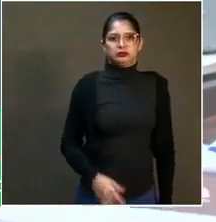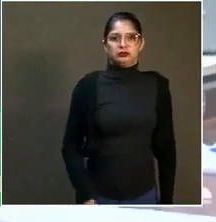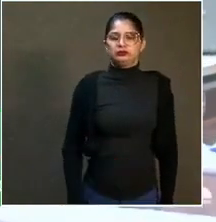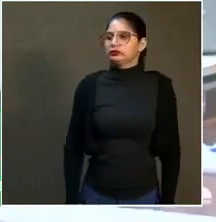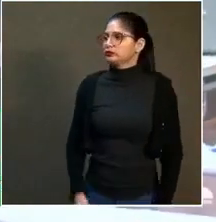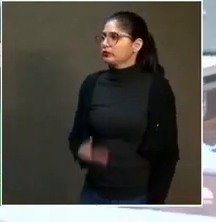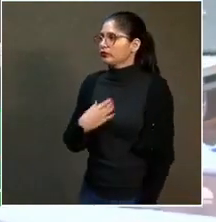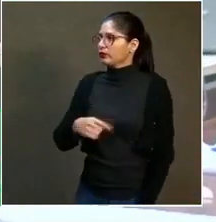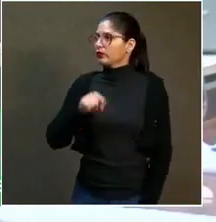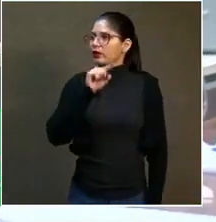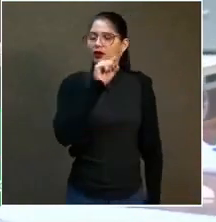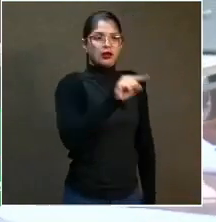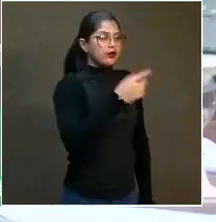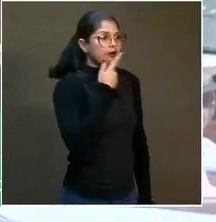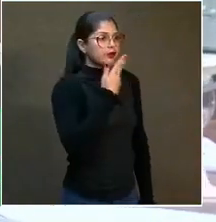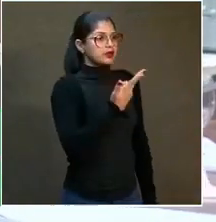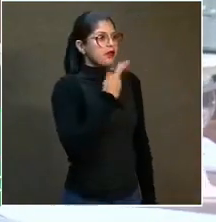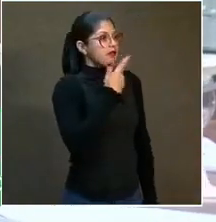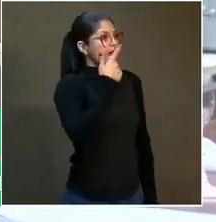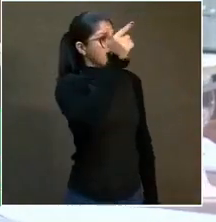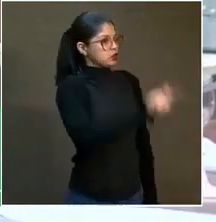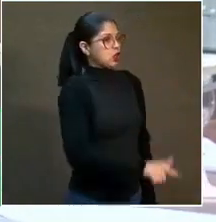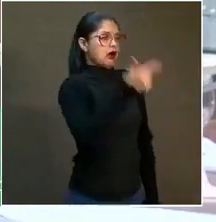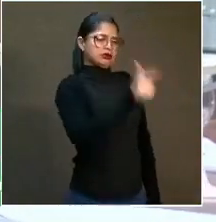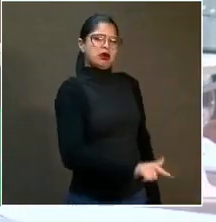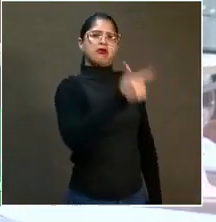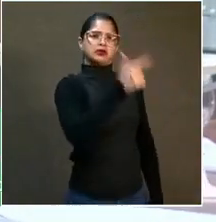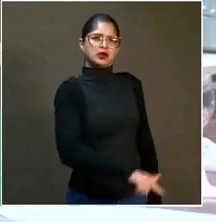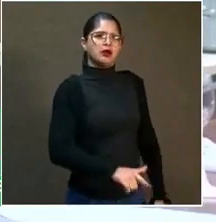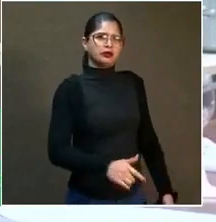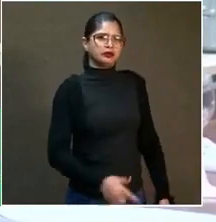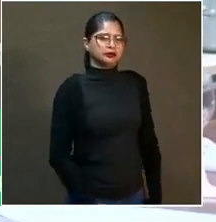Doutor Cícero, o senhor está sendo impertinente aqui na sessão.